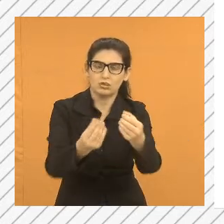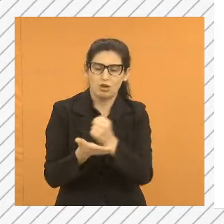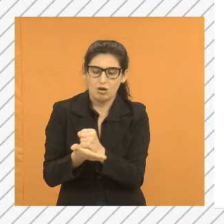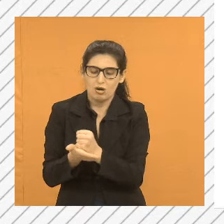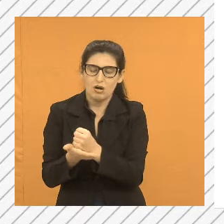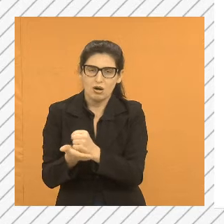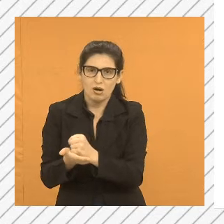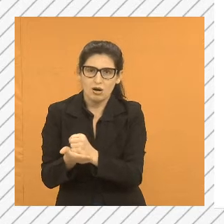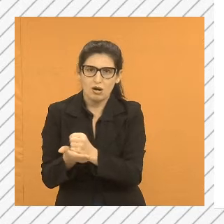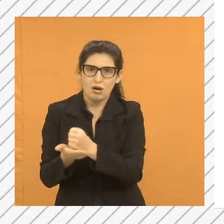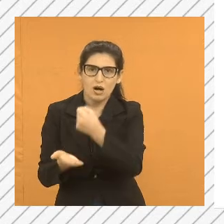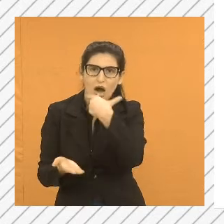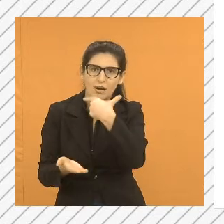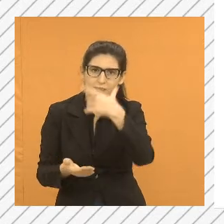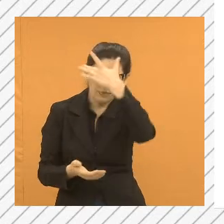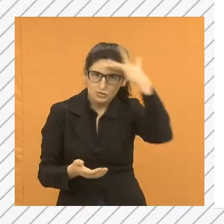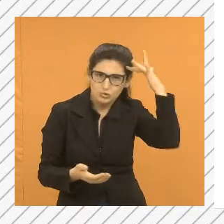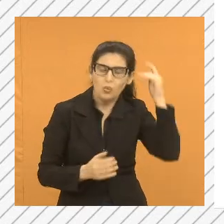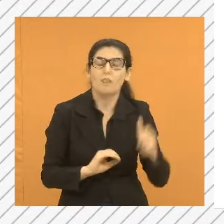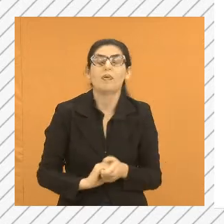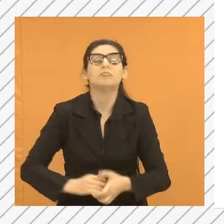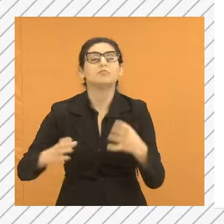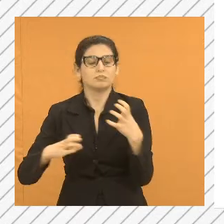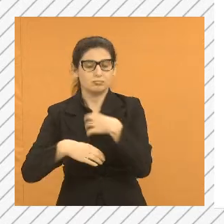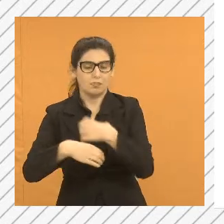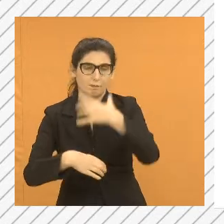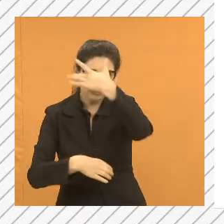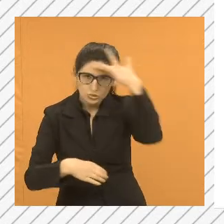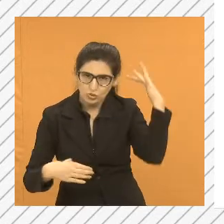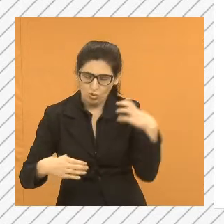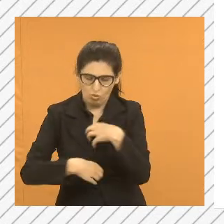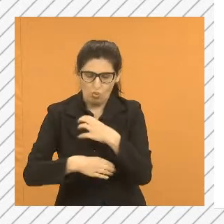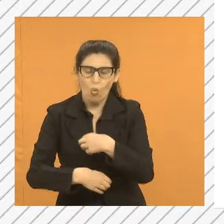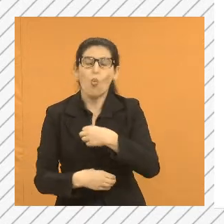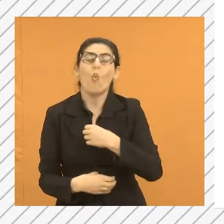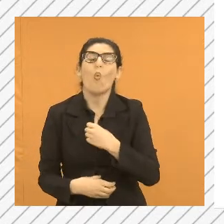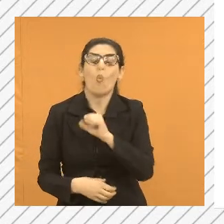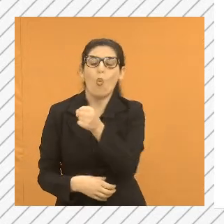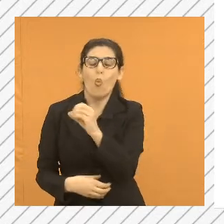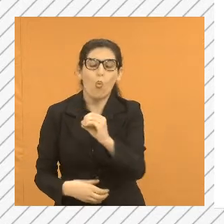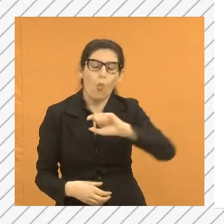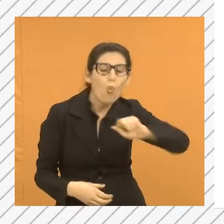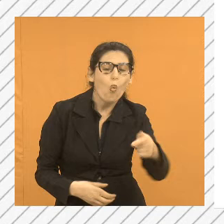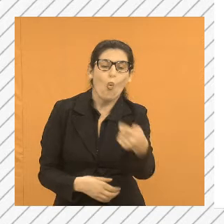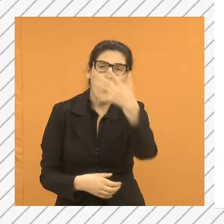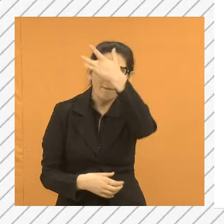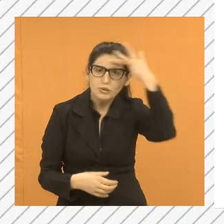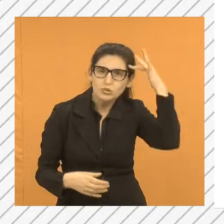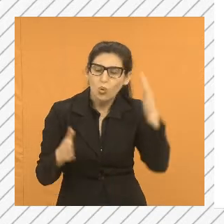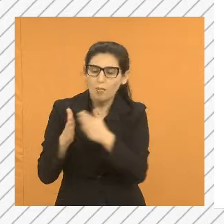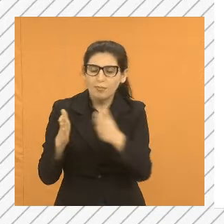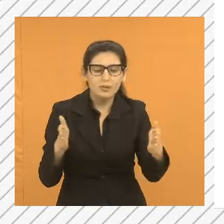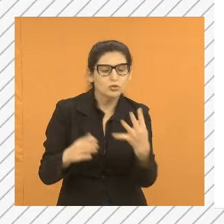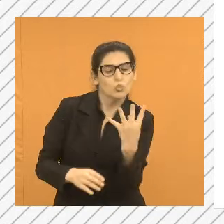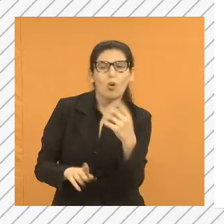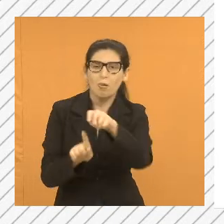O número de pessoas atendidas está em torno de 80 mil pessoas nos 4 meses.